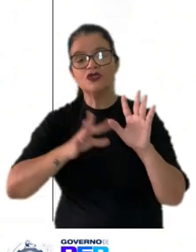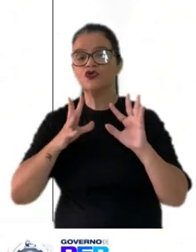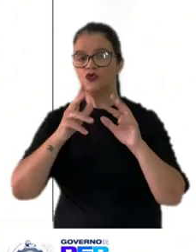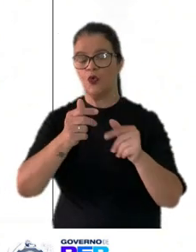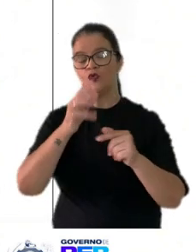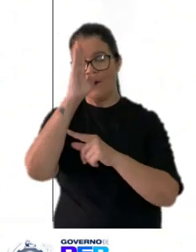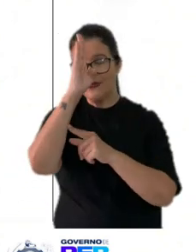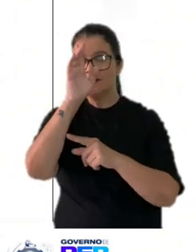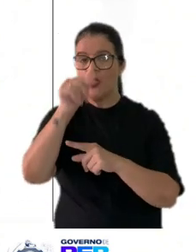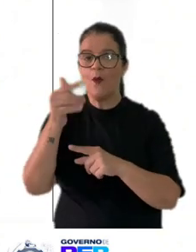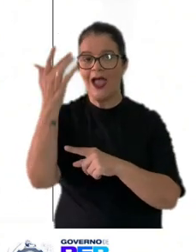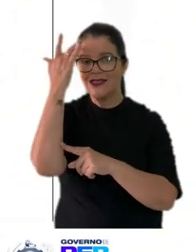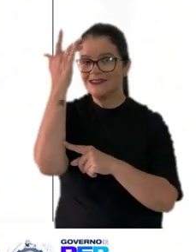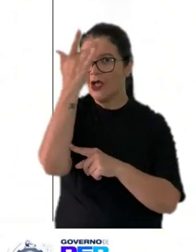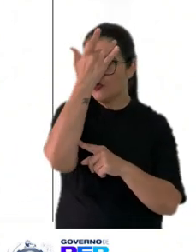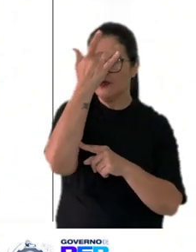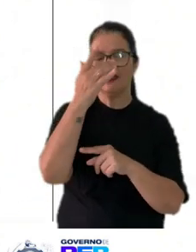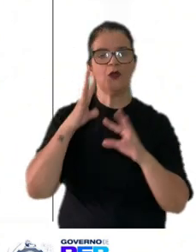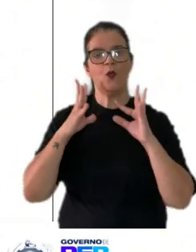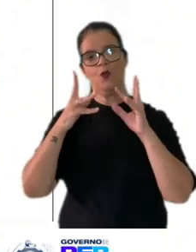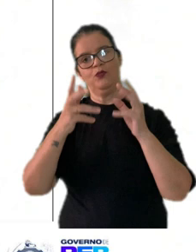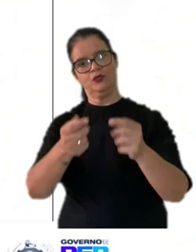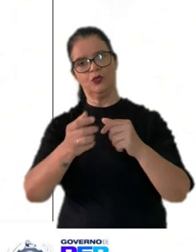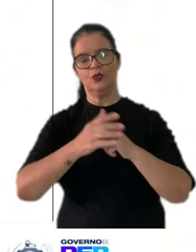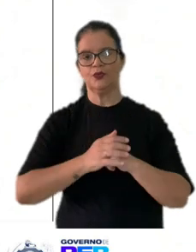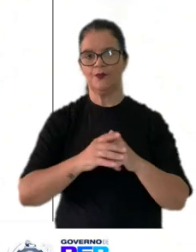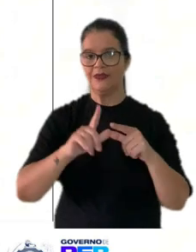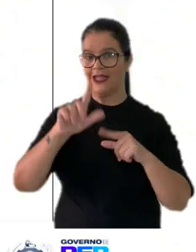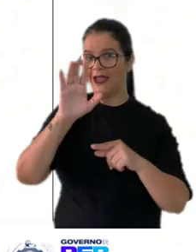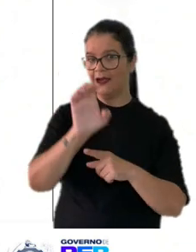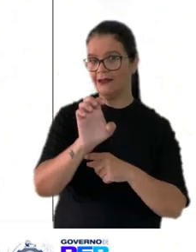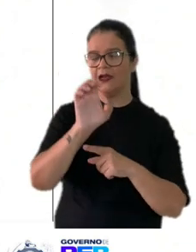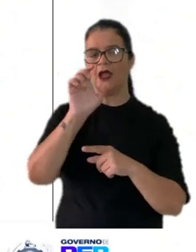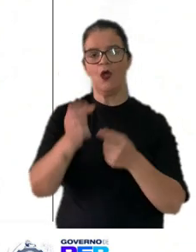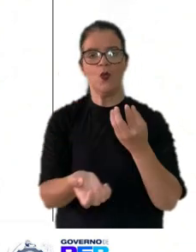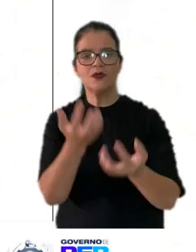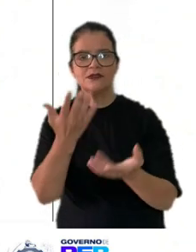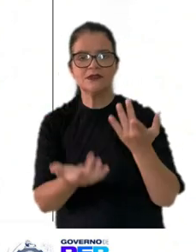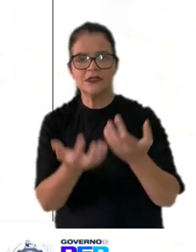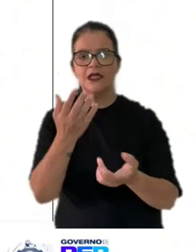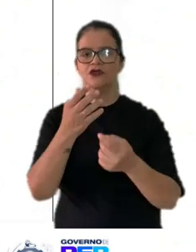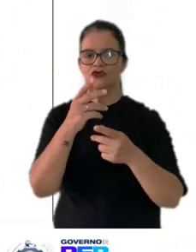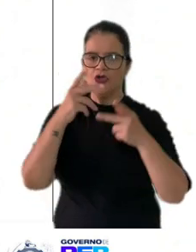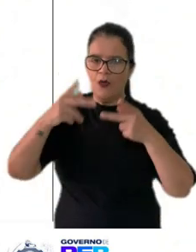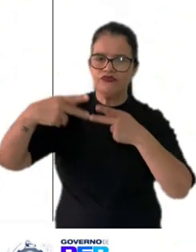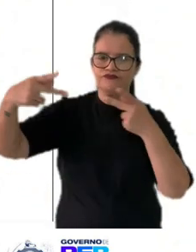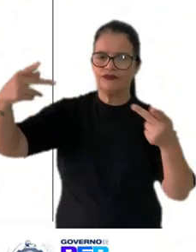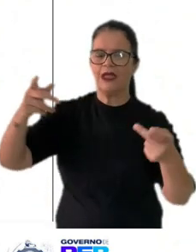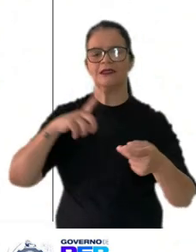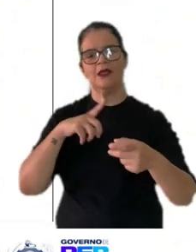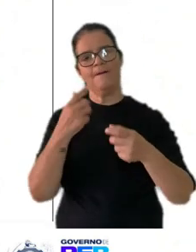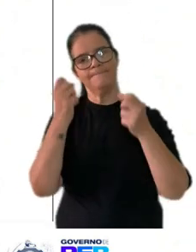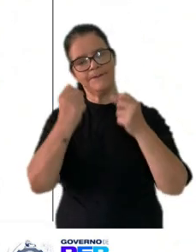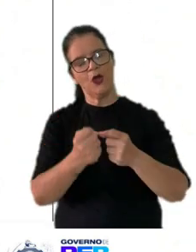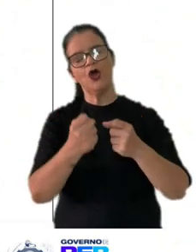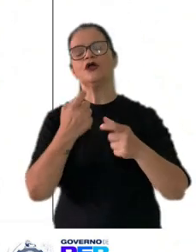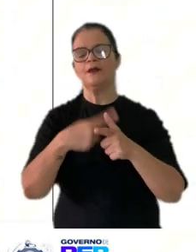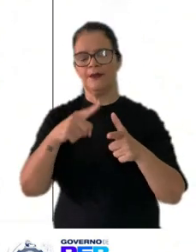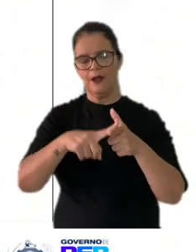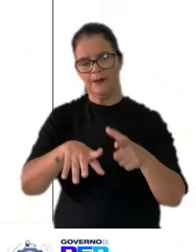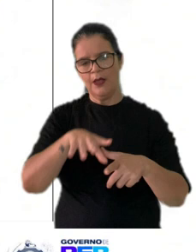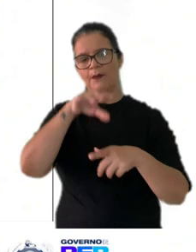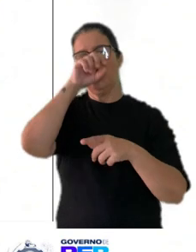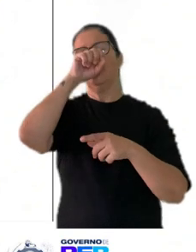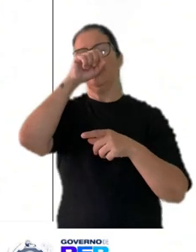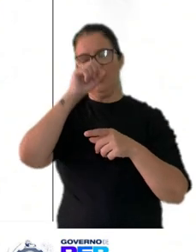saúde mental como um todo né e na letra E os incêndios e a fumaça subsequente trazem problemas respiratórios sim mas não é a ideia